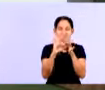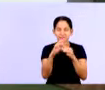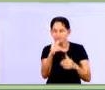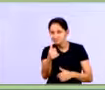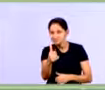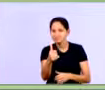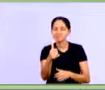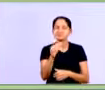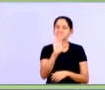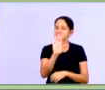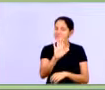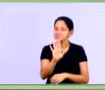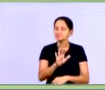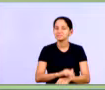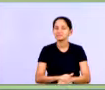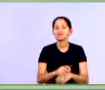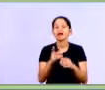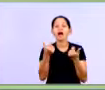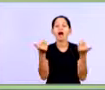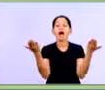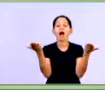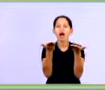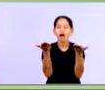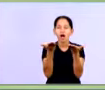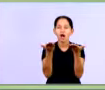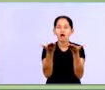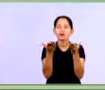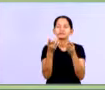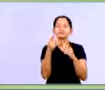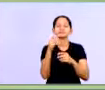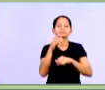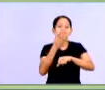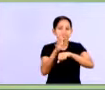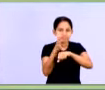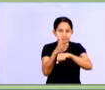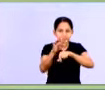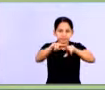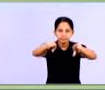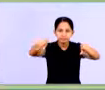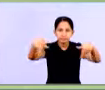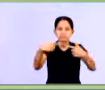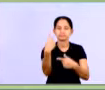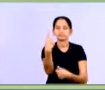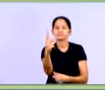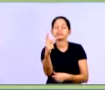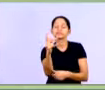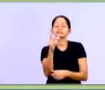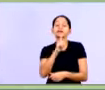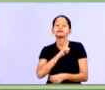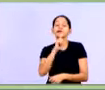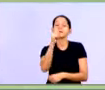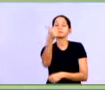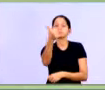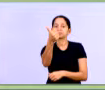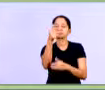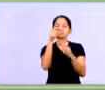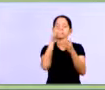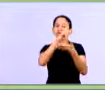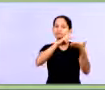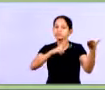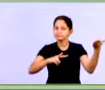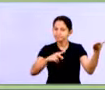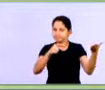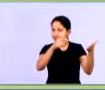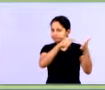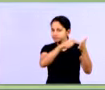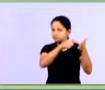entra Questão mais número 1. tranquilo. Então a gente vai para a nossa atividade em sala, né? Então a questão número 1, professora, a senhora quer ler? Questão